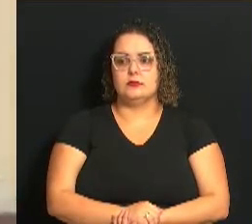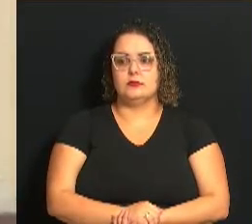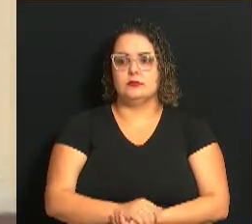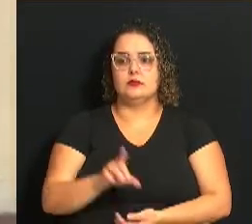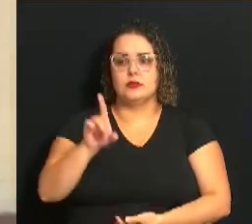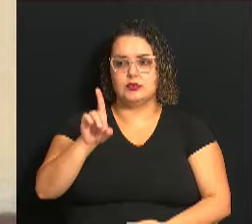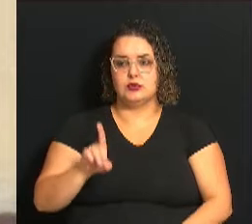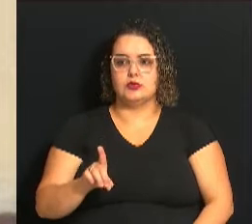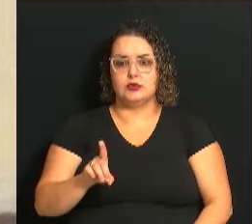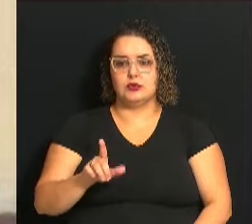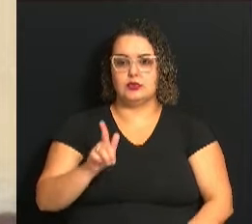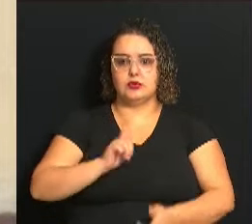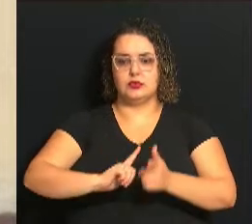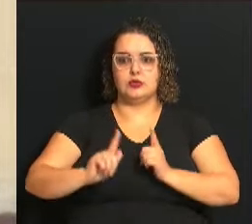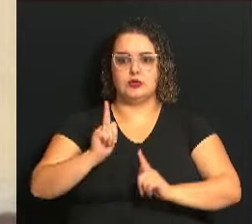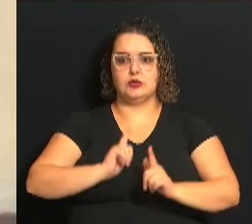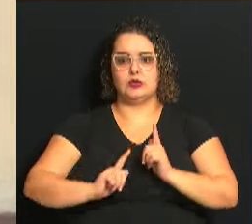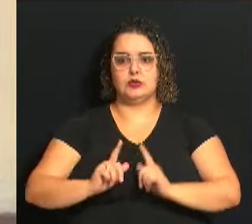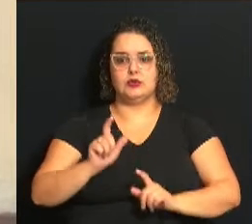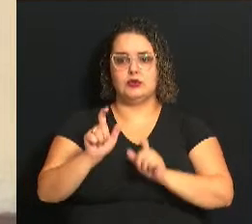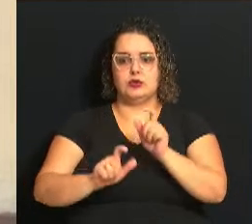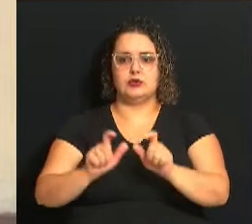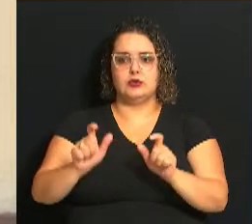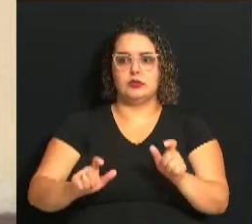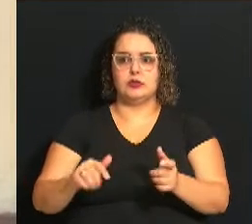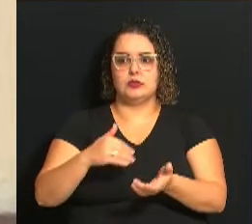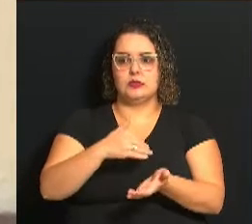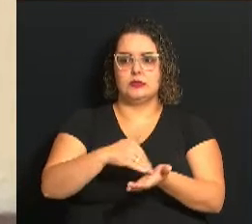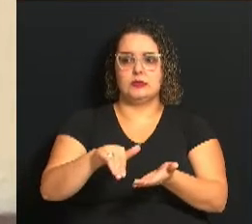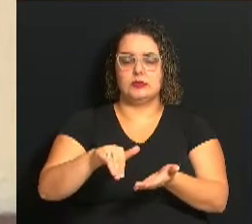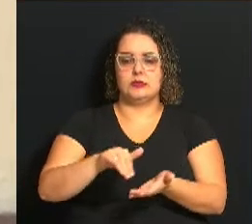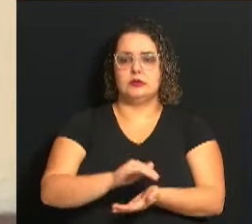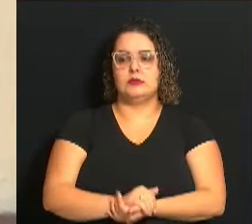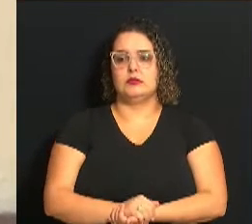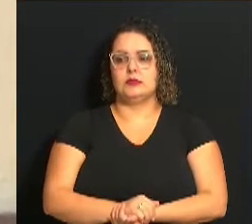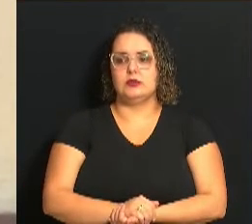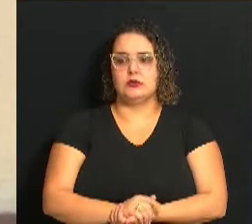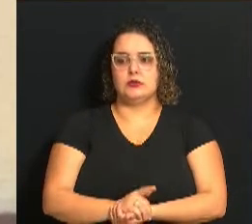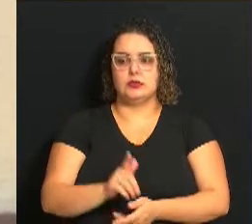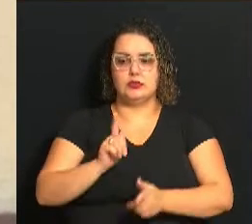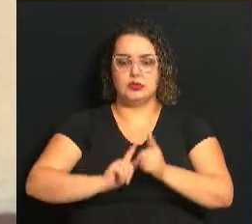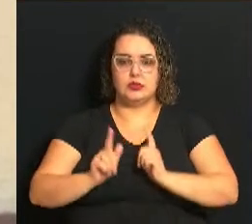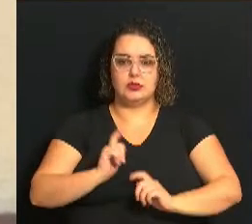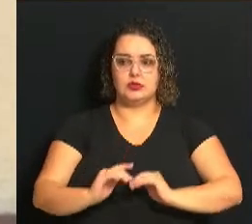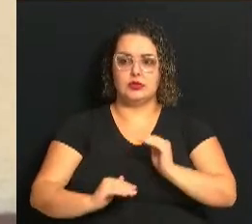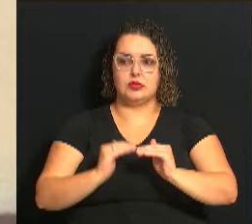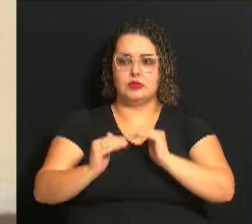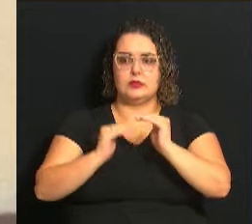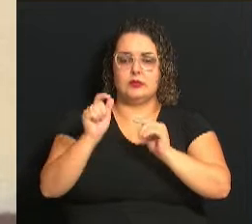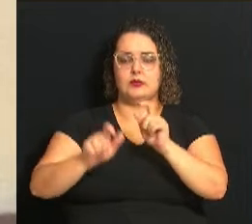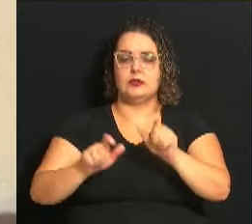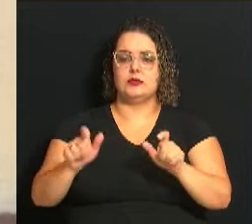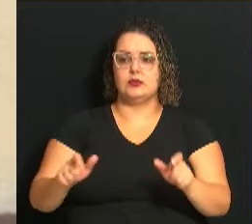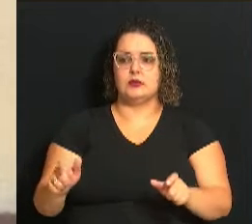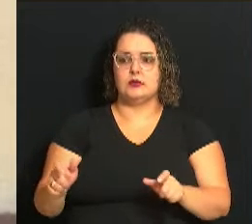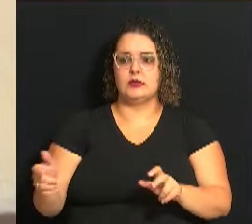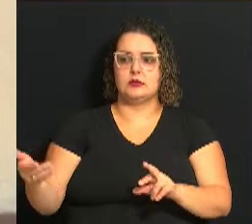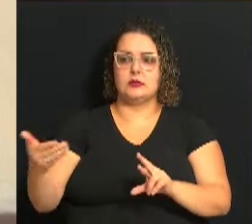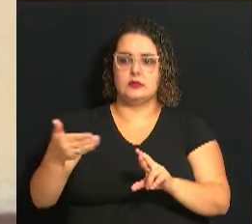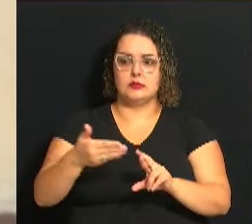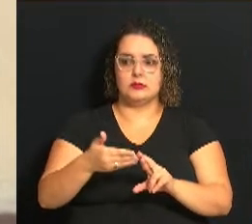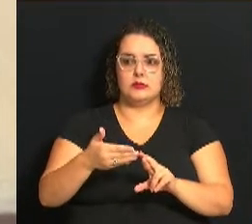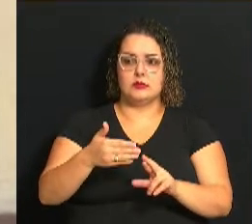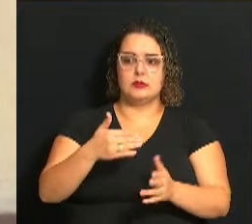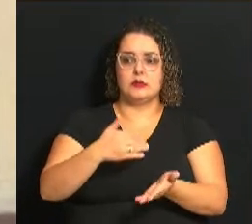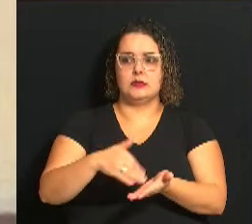de Gestão de Pessoas da Secretaria de Gestão e Desenvolvimento de Pessoas, representando a secretária